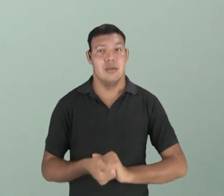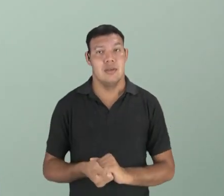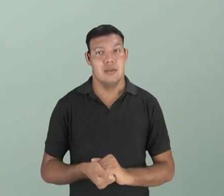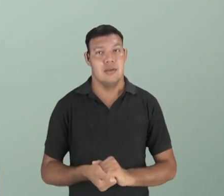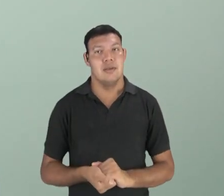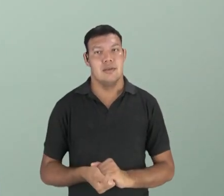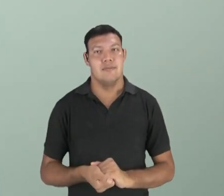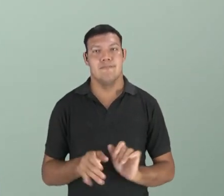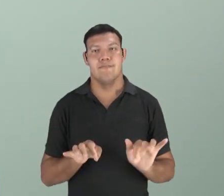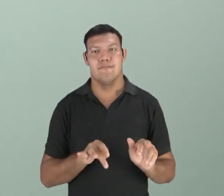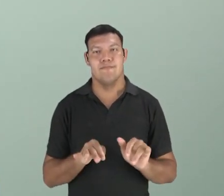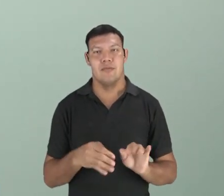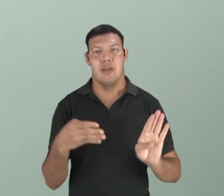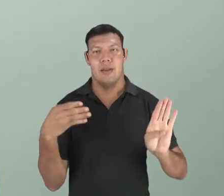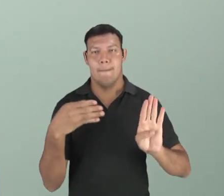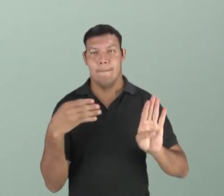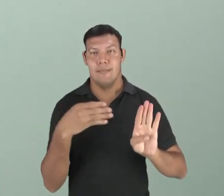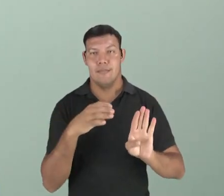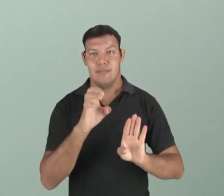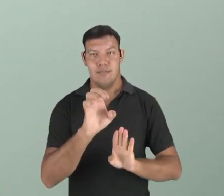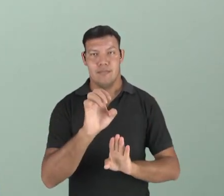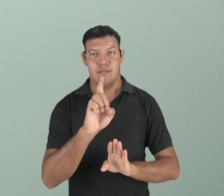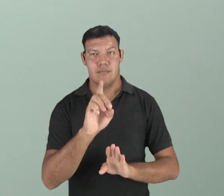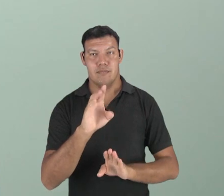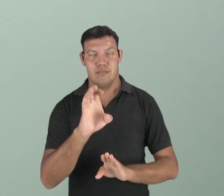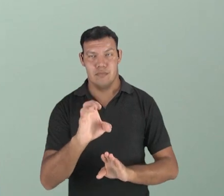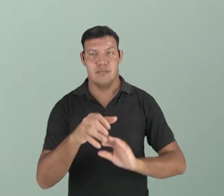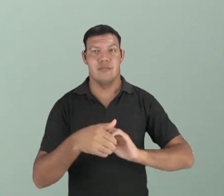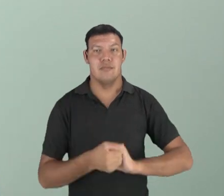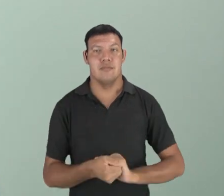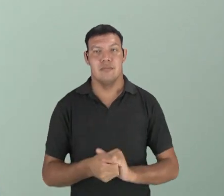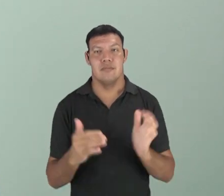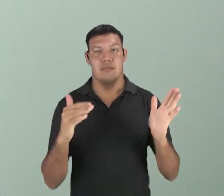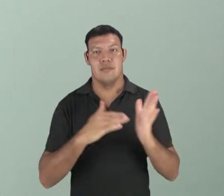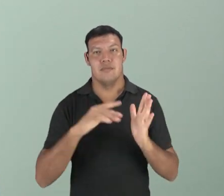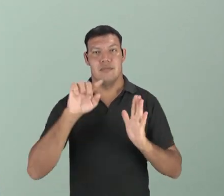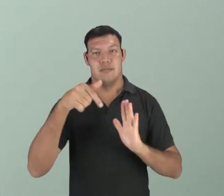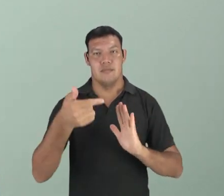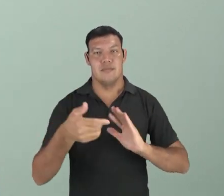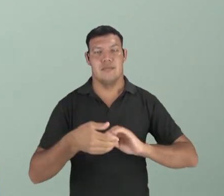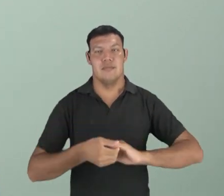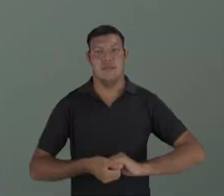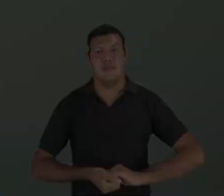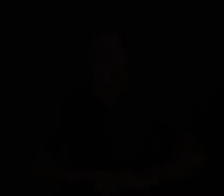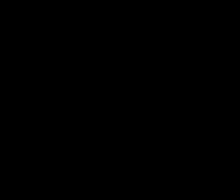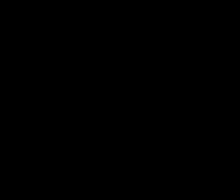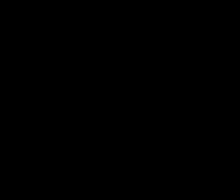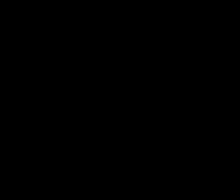Vocês podem estar acessando mais vezes lá na plataforma Eduque. Até a próxima aula!